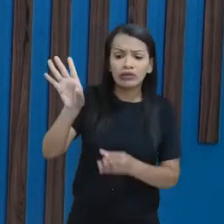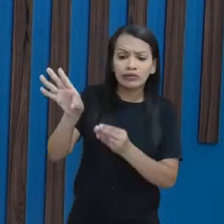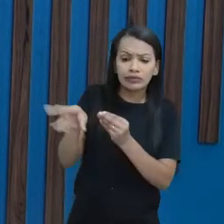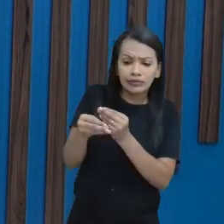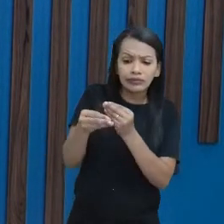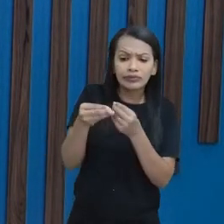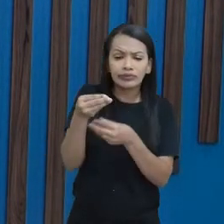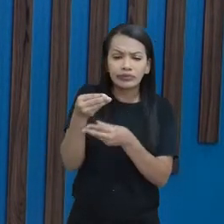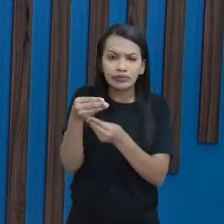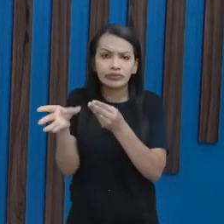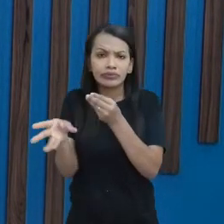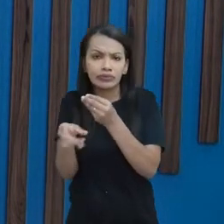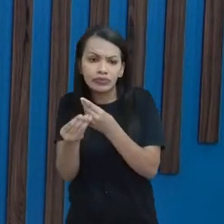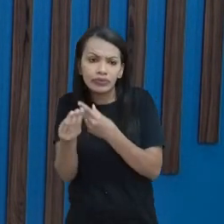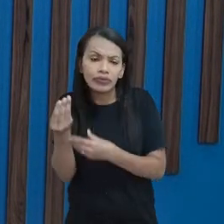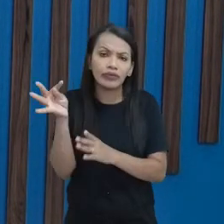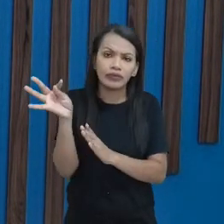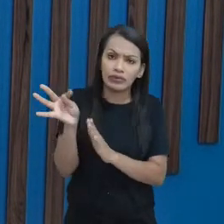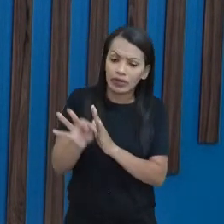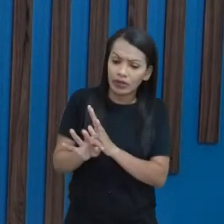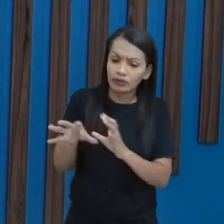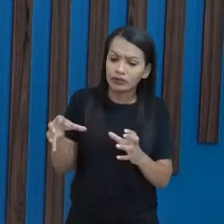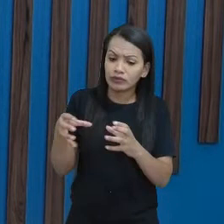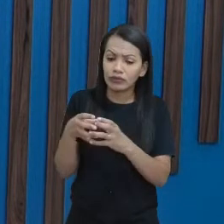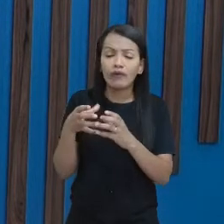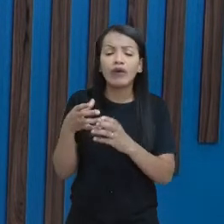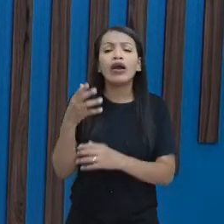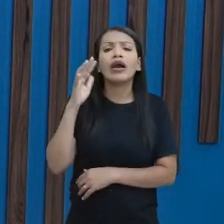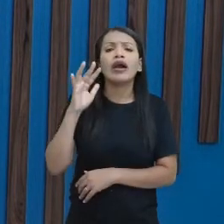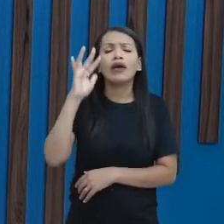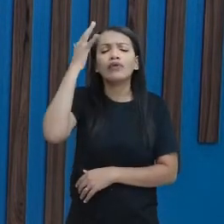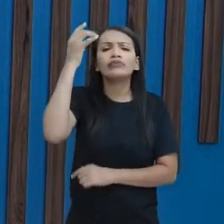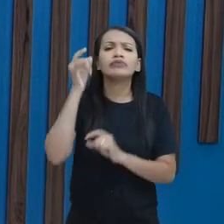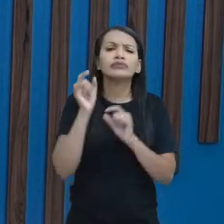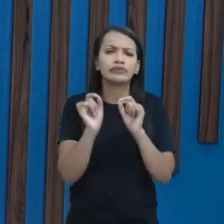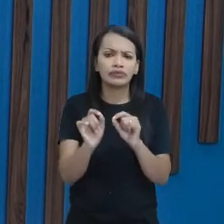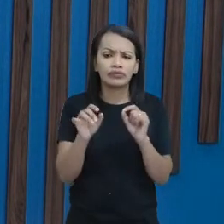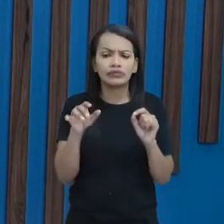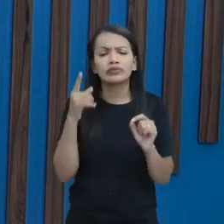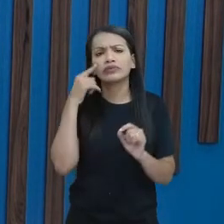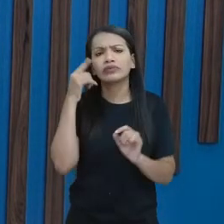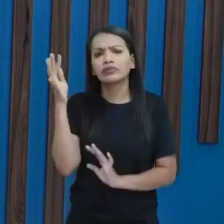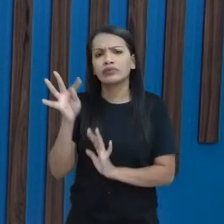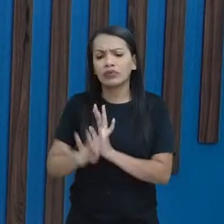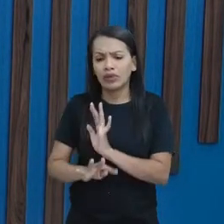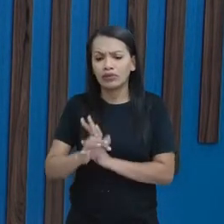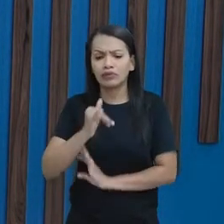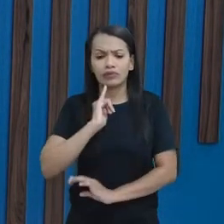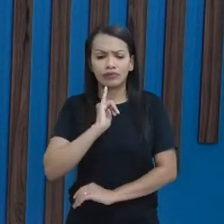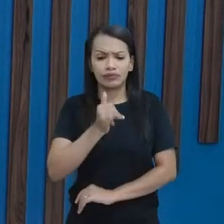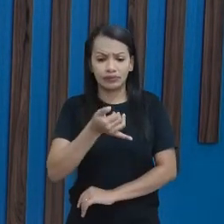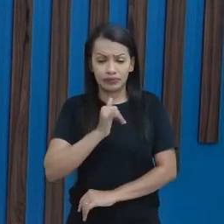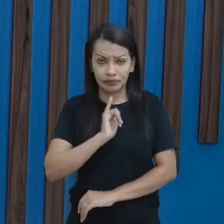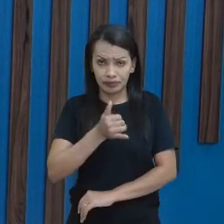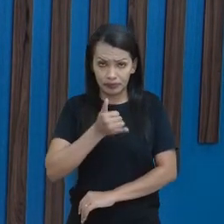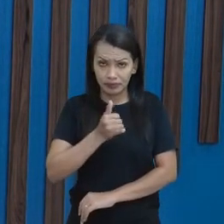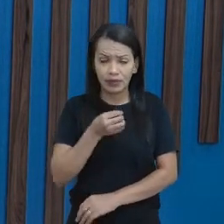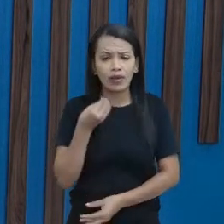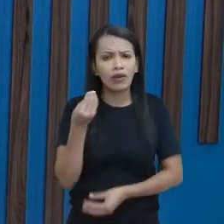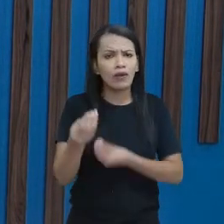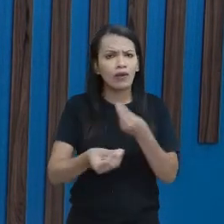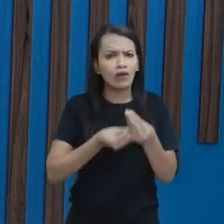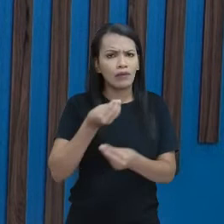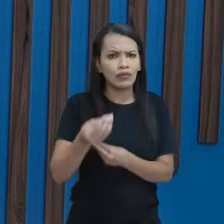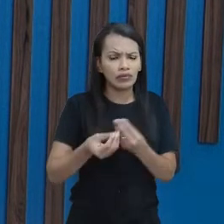esse texto coletivo. Acontece que esse texto coletivo vai ser uma narrativa, vai ser um texto narrativo. Como é que